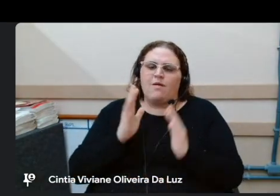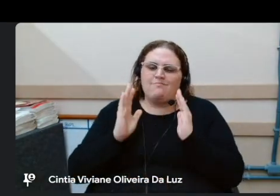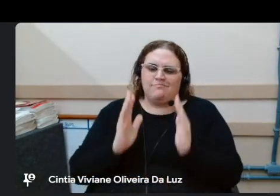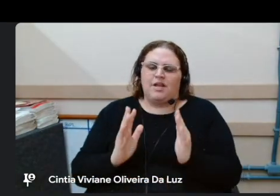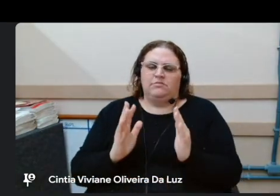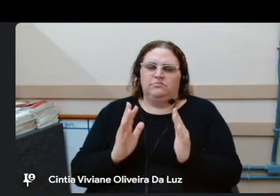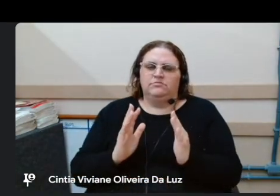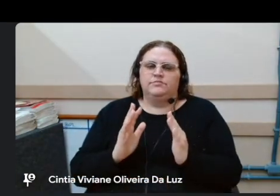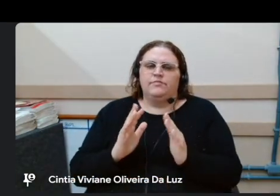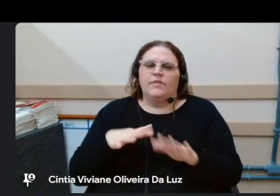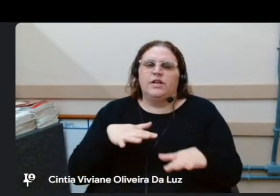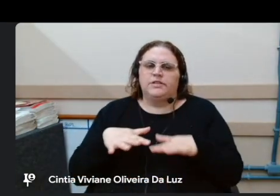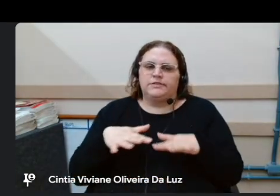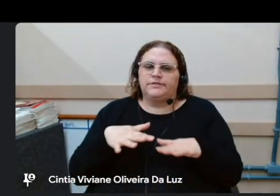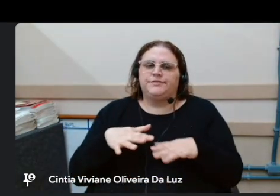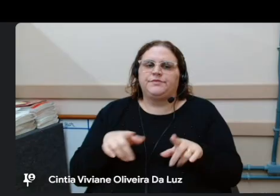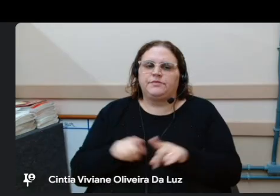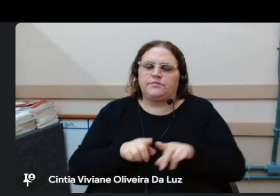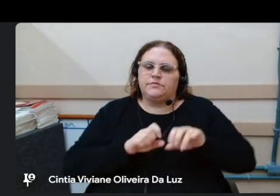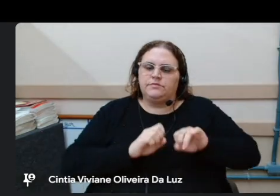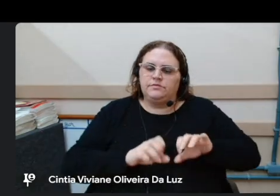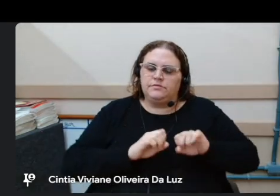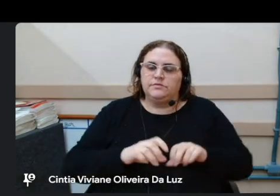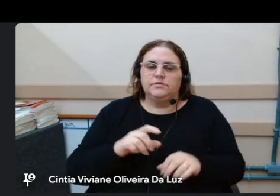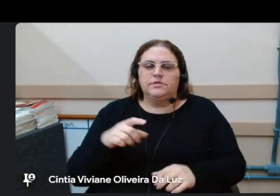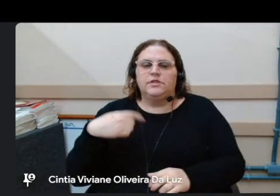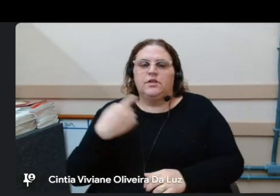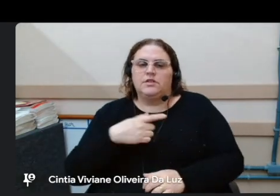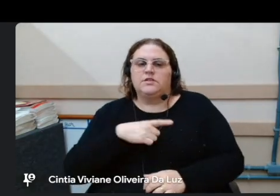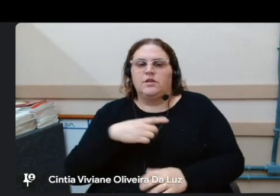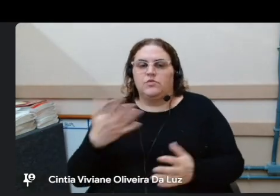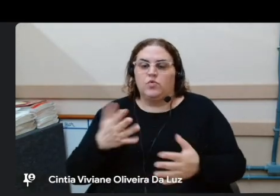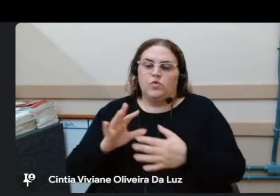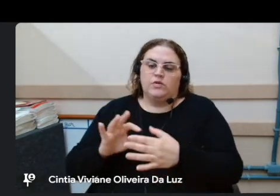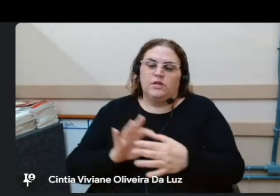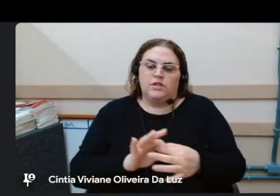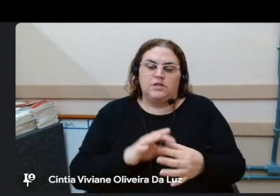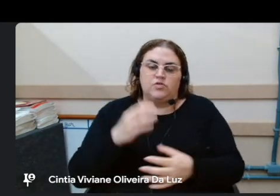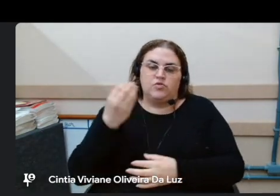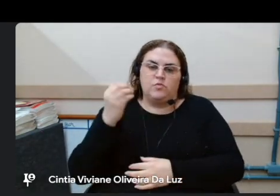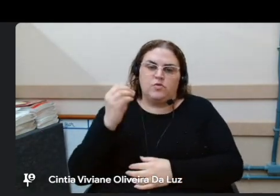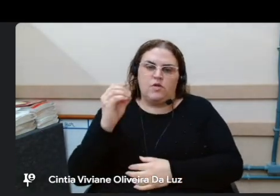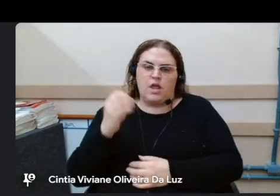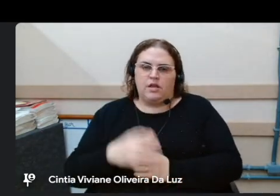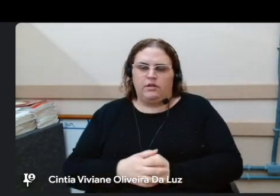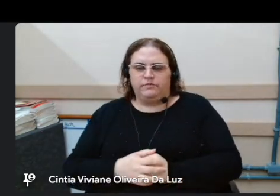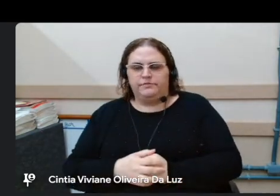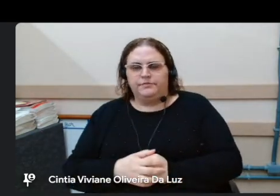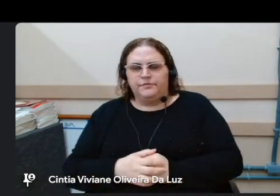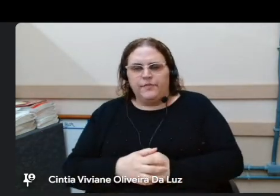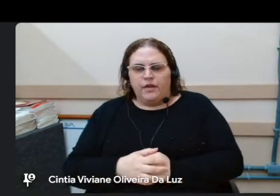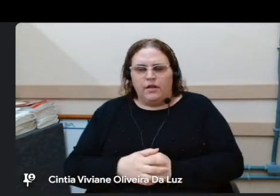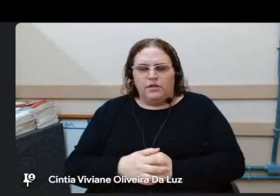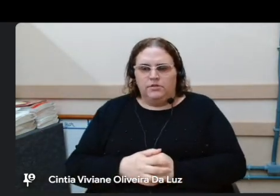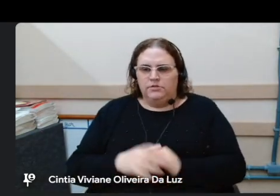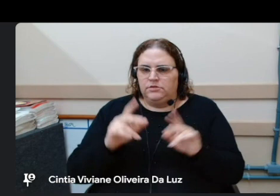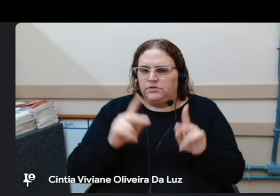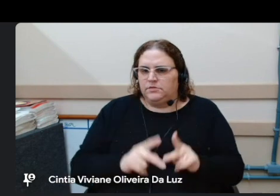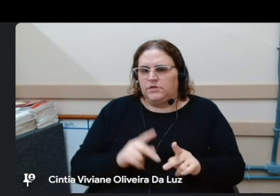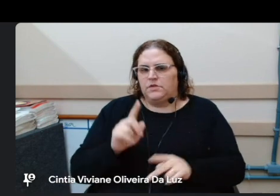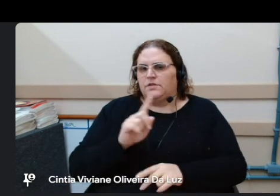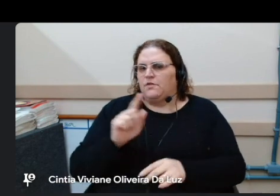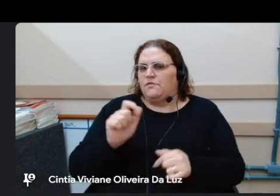sido uma boa parte dessas ações educativas aí que a gente tem por exemplo no contexto de Porto Alegre